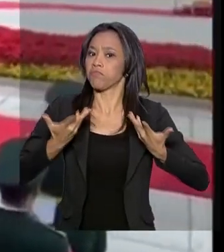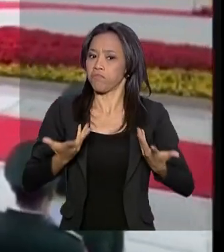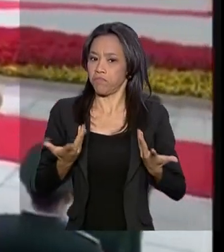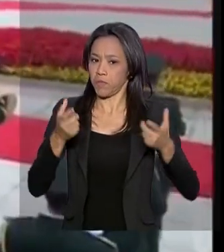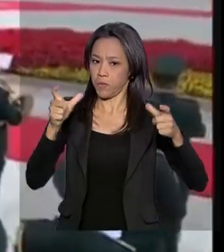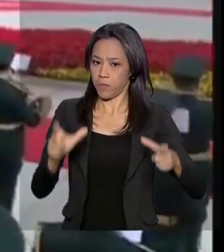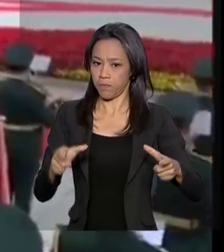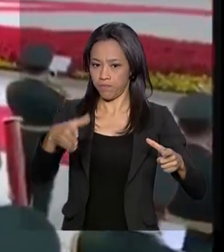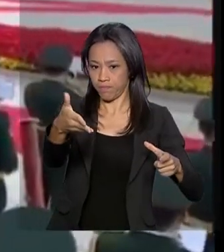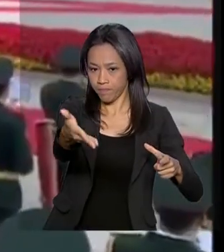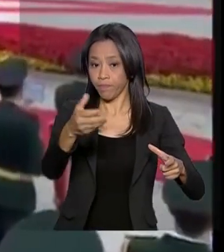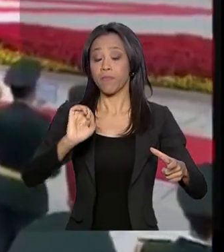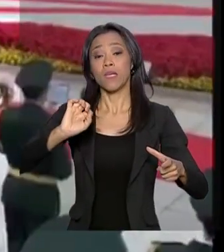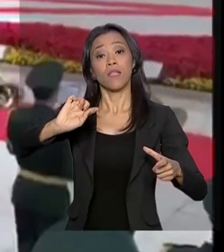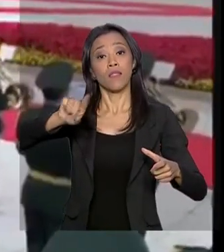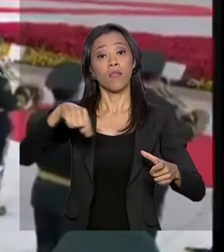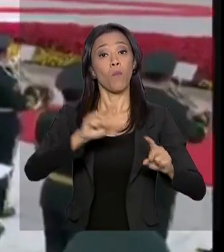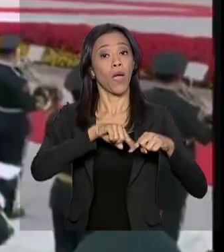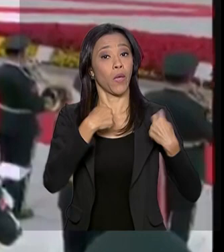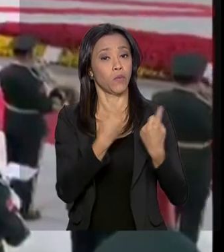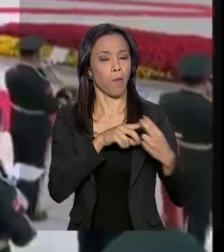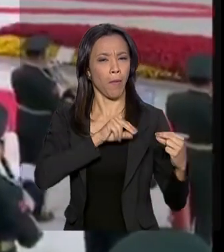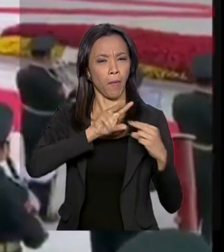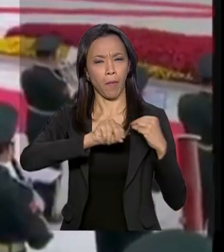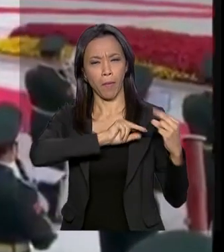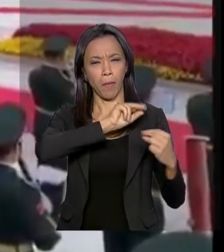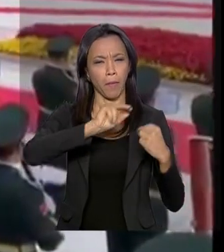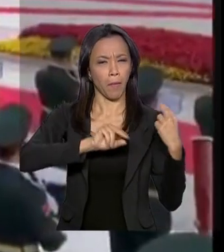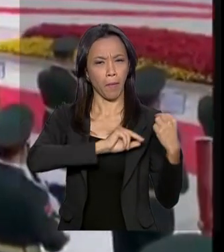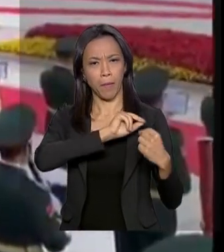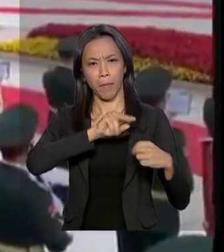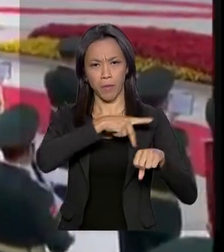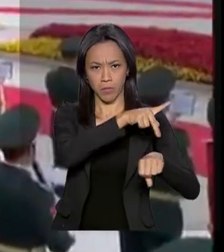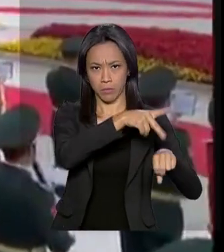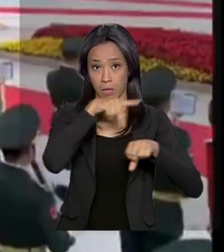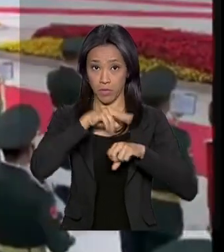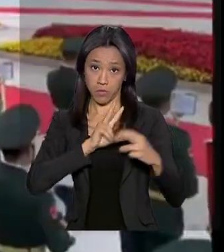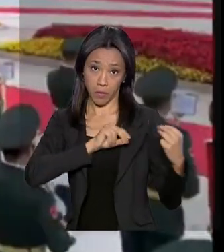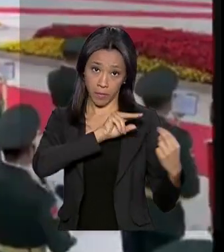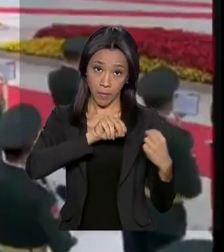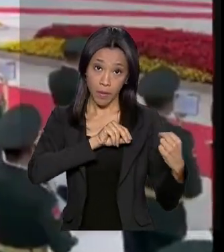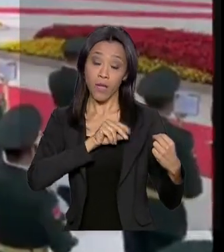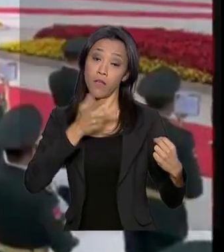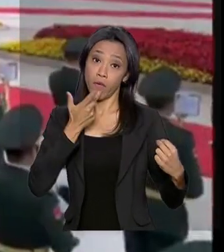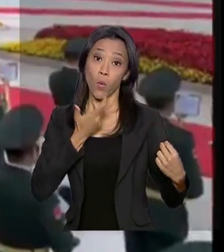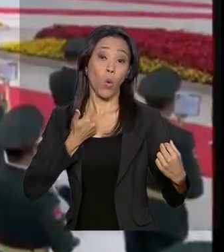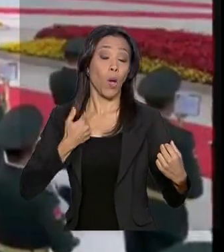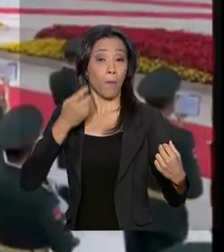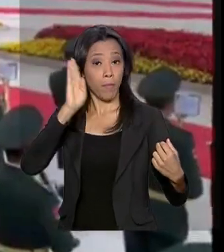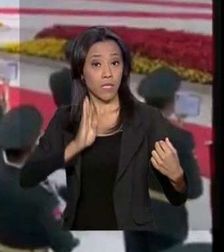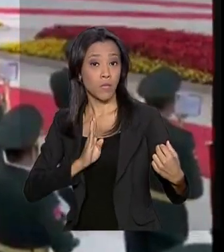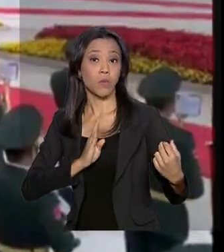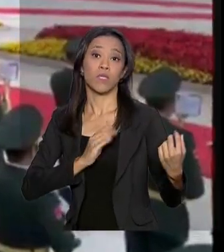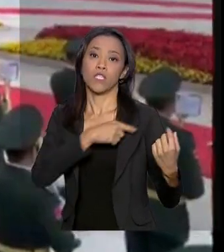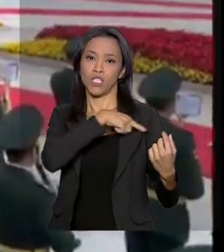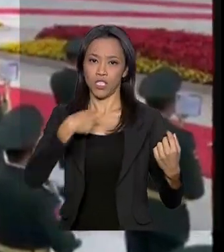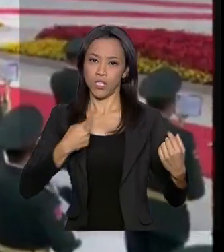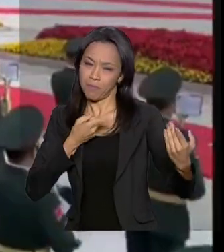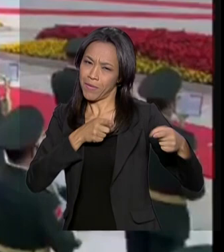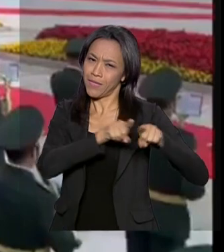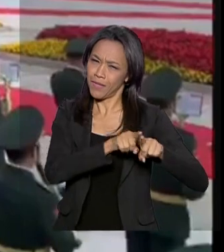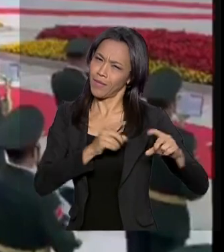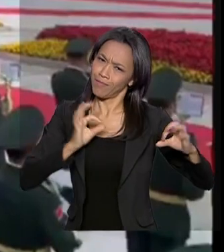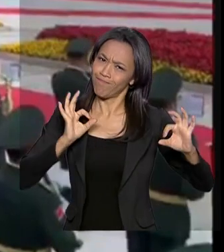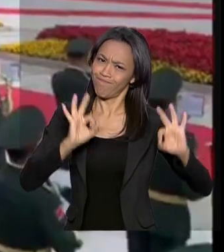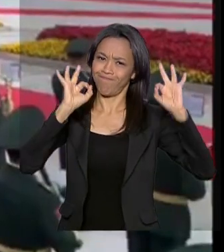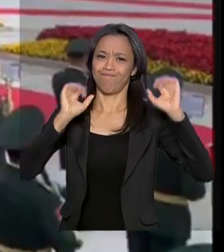Povo. Durante a reunião de trabalho entre os dois países, o presidente Bolsonaro disse que a parceria entre Brasil e China tem tudo para dar